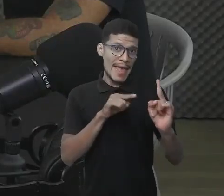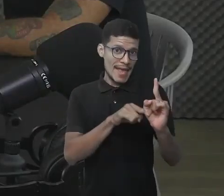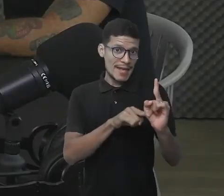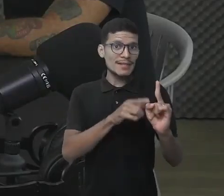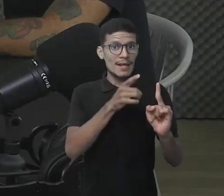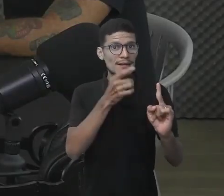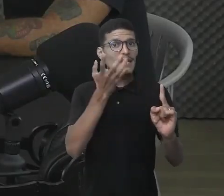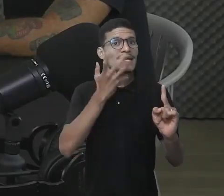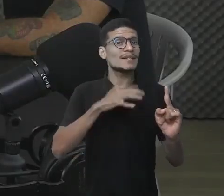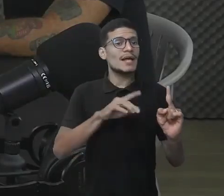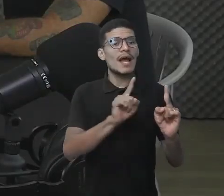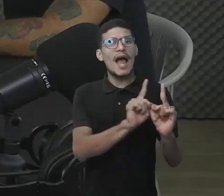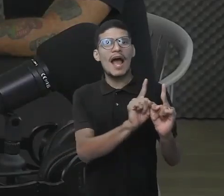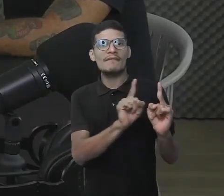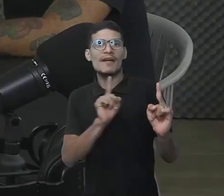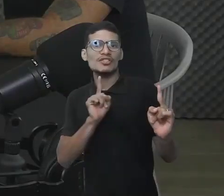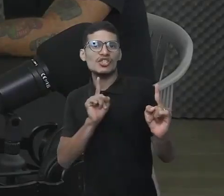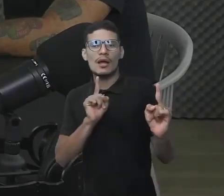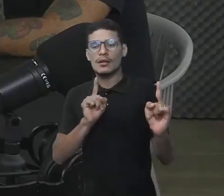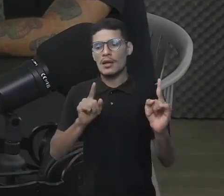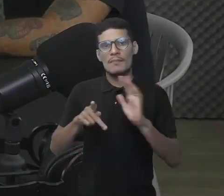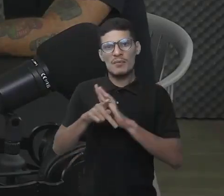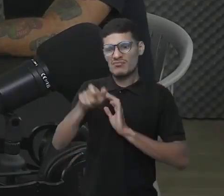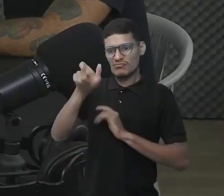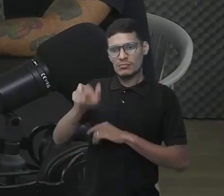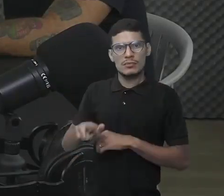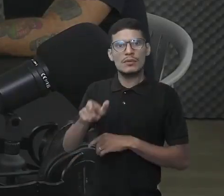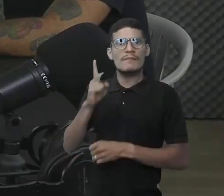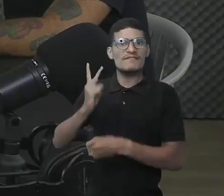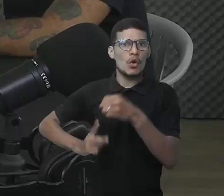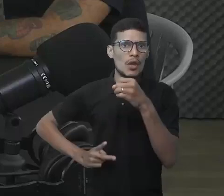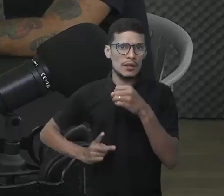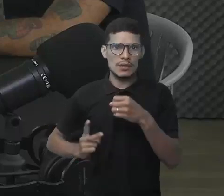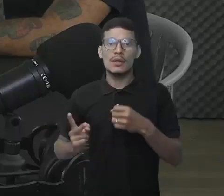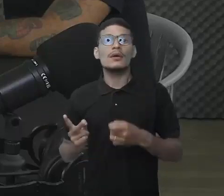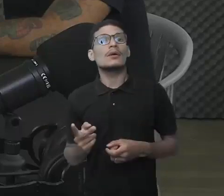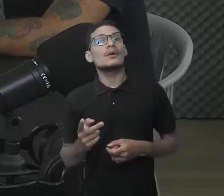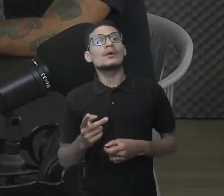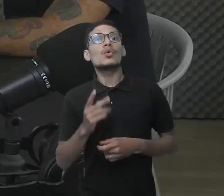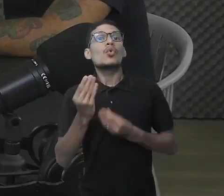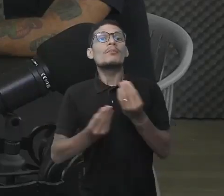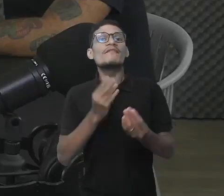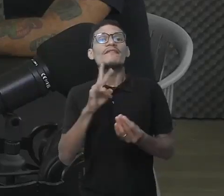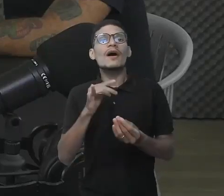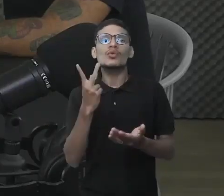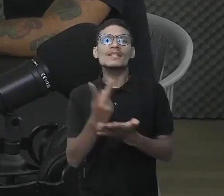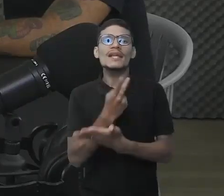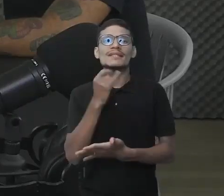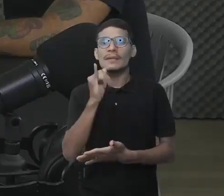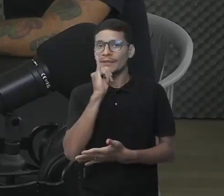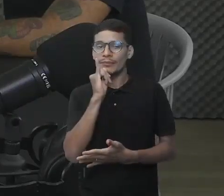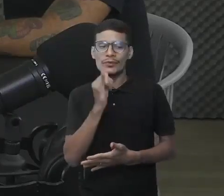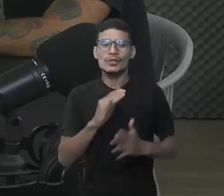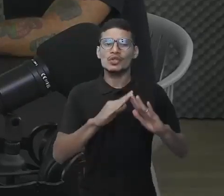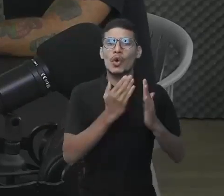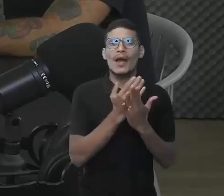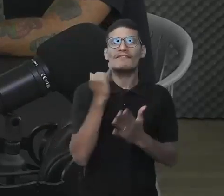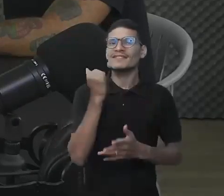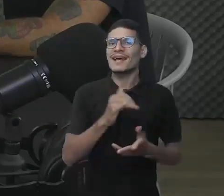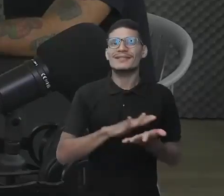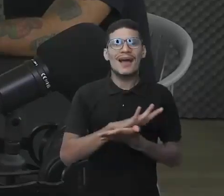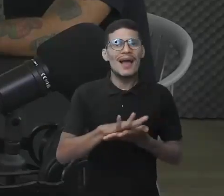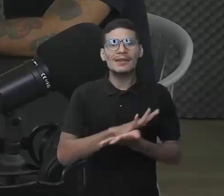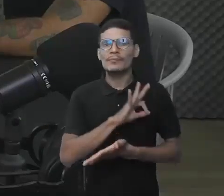acontecer se as instituições não funcionarem, se a escola não denunciar, se o Conselho Tutelar não tomar providências, se a polícia não